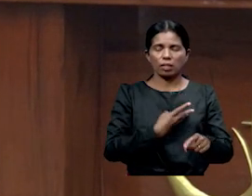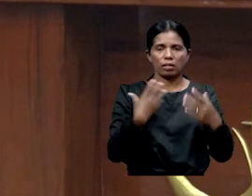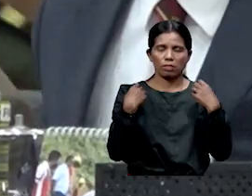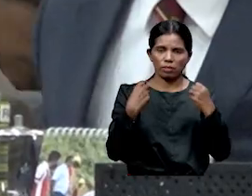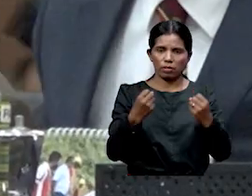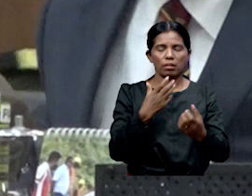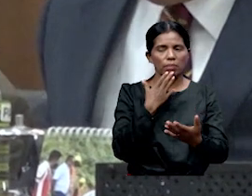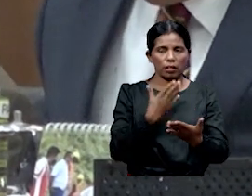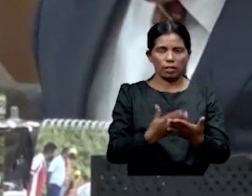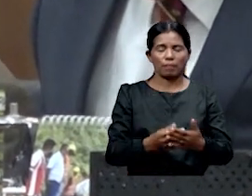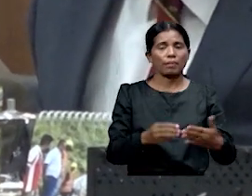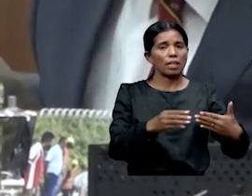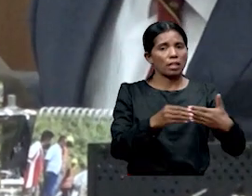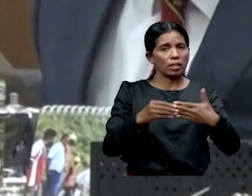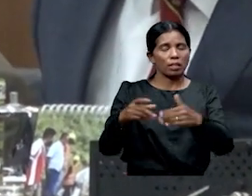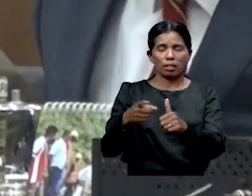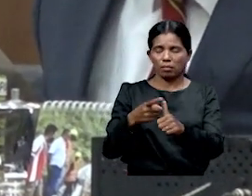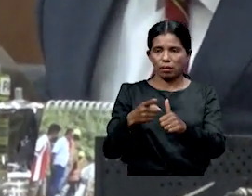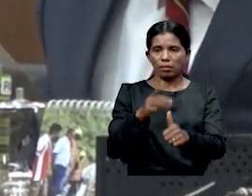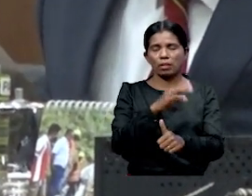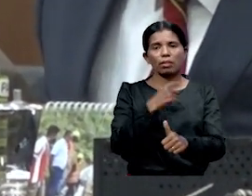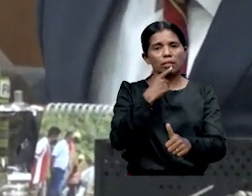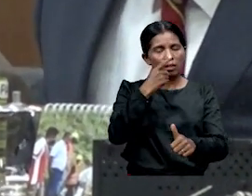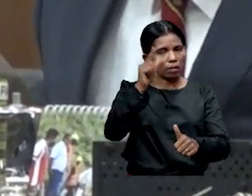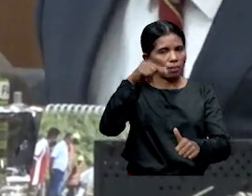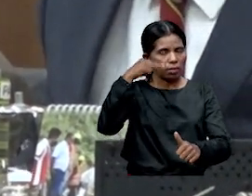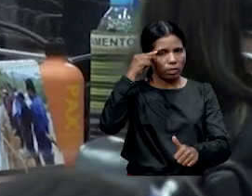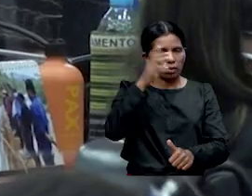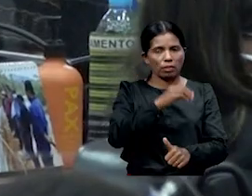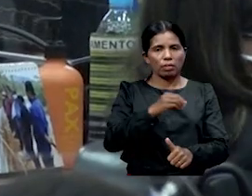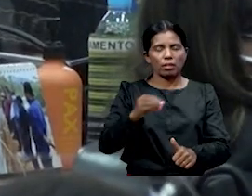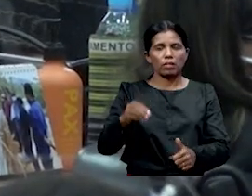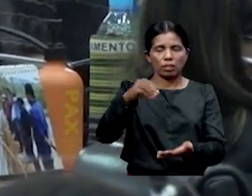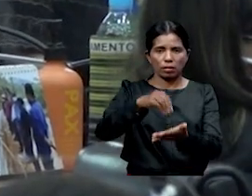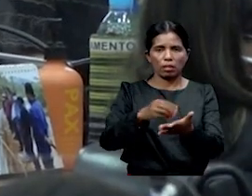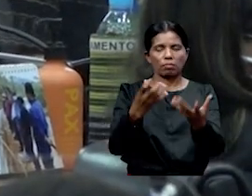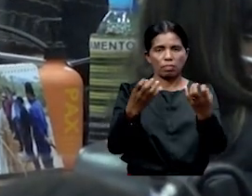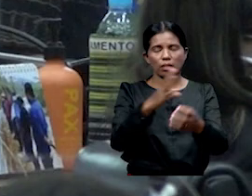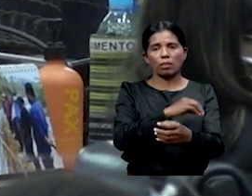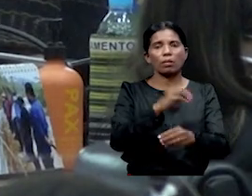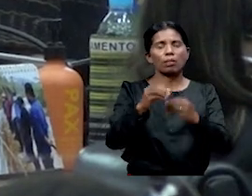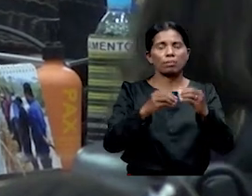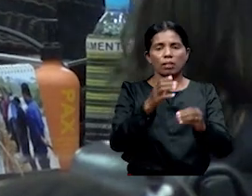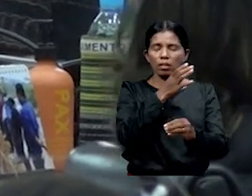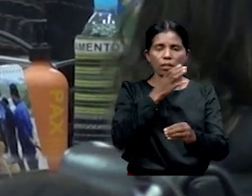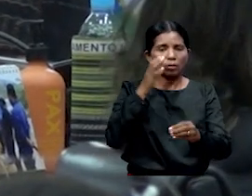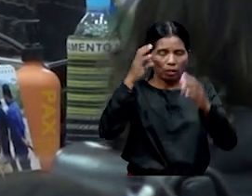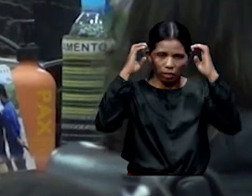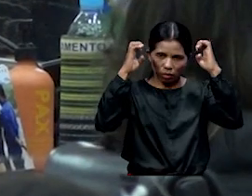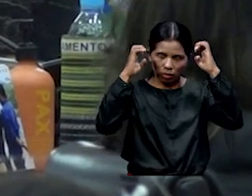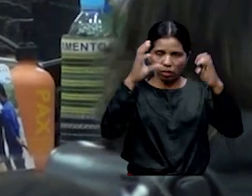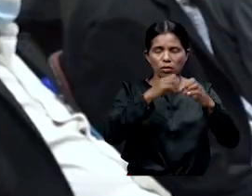coletiva de deprimir o órgão soberano e mostro se era para levar num ato investe em uma caça e da agricultura educação